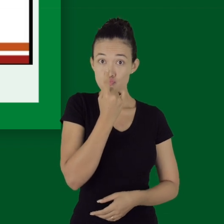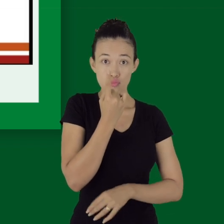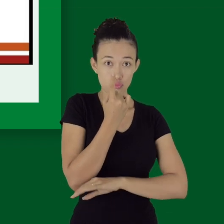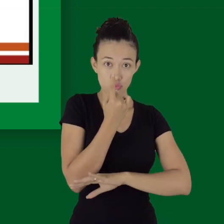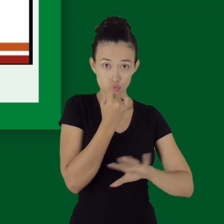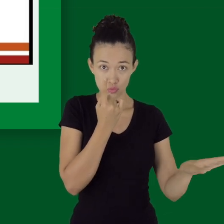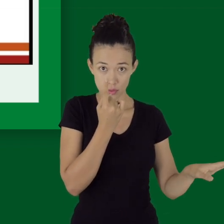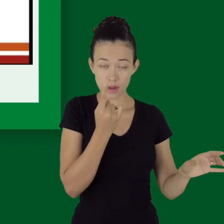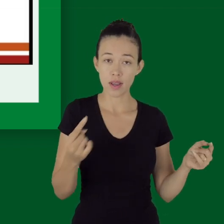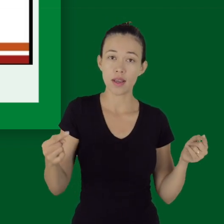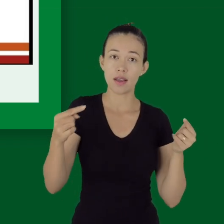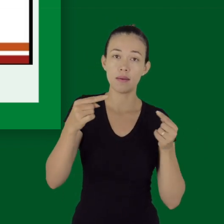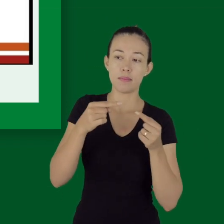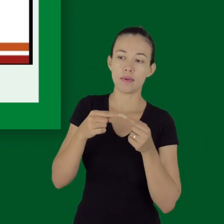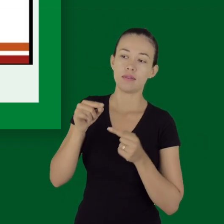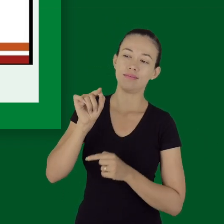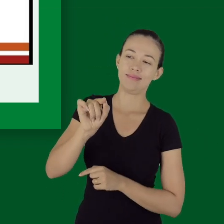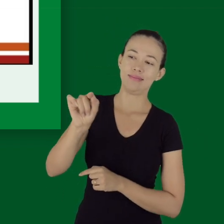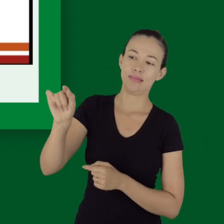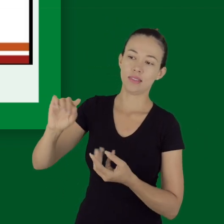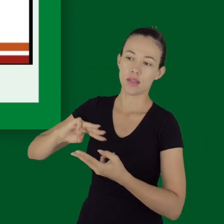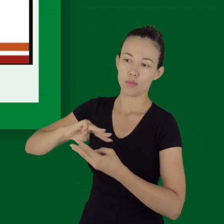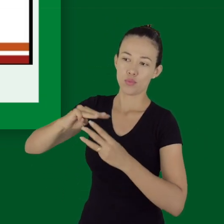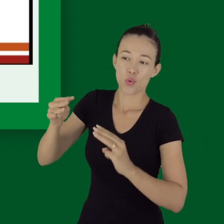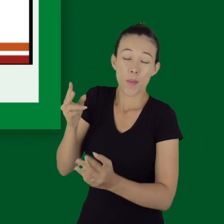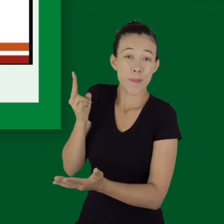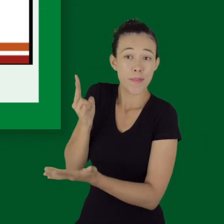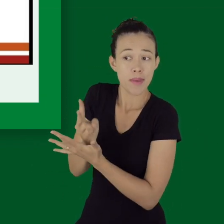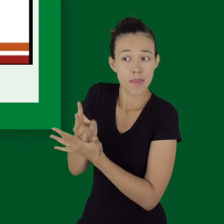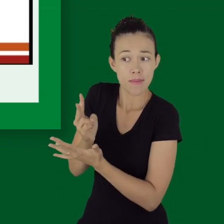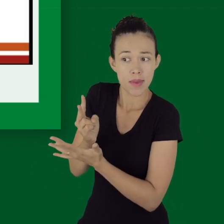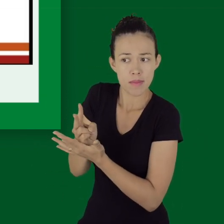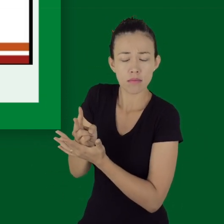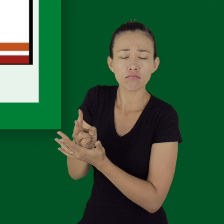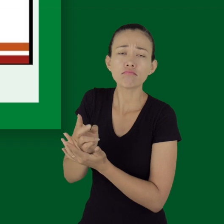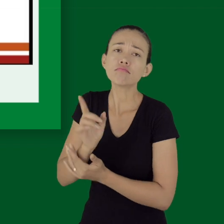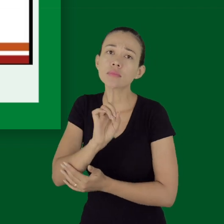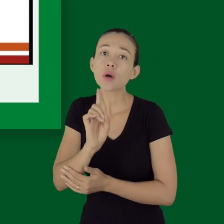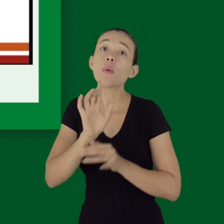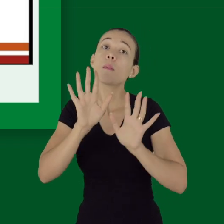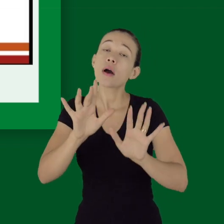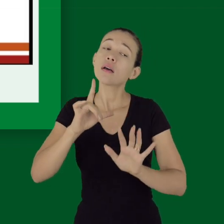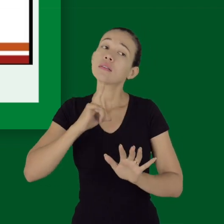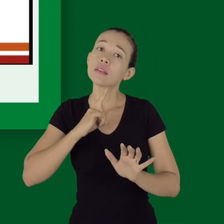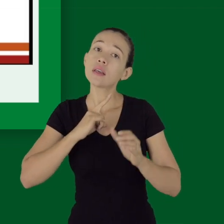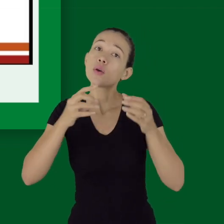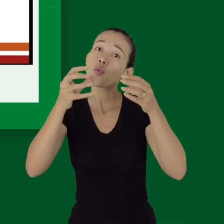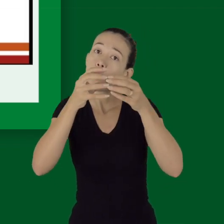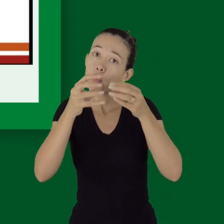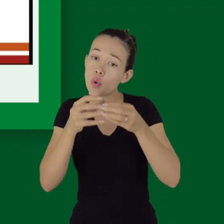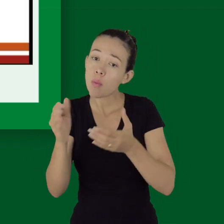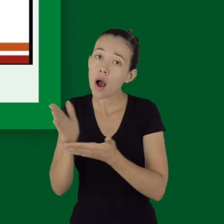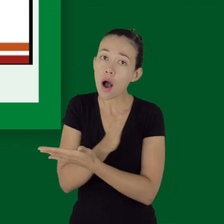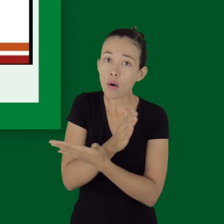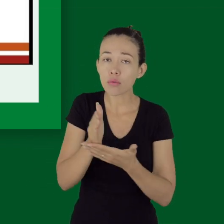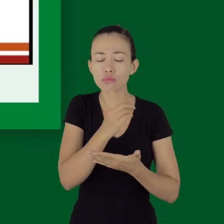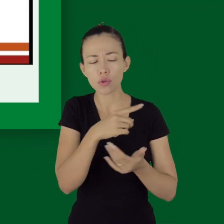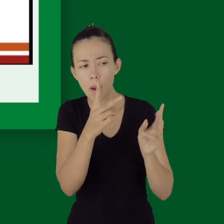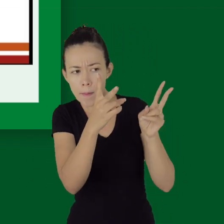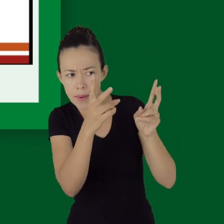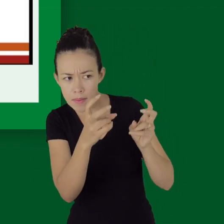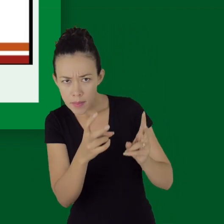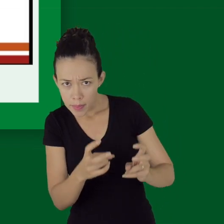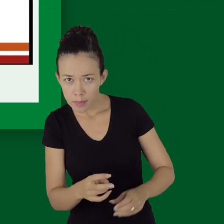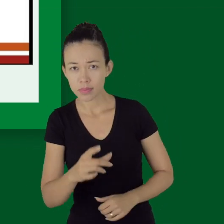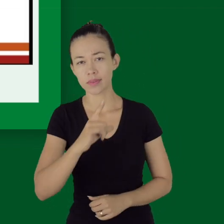Então, a gente não tem um único dermátomo, né, com uma correspondência única dentro dessa raiz, mas a gente